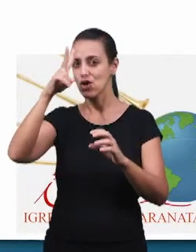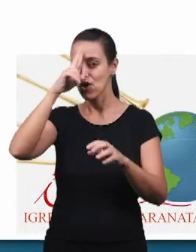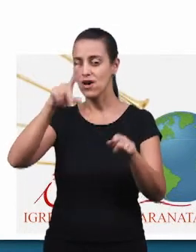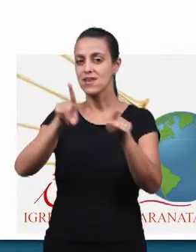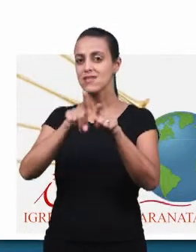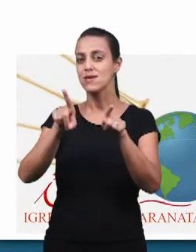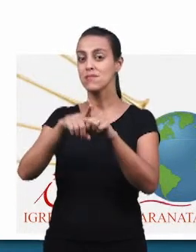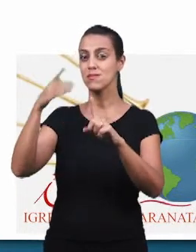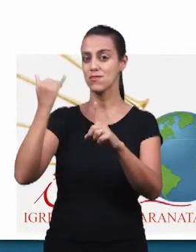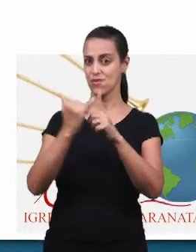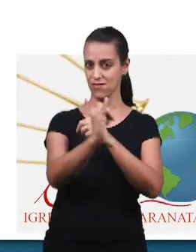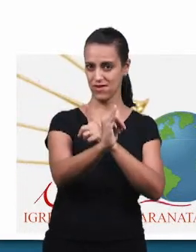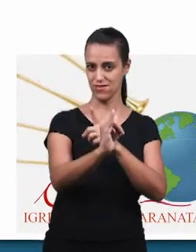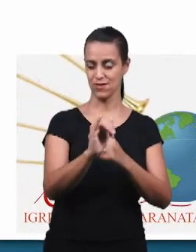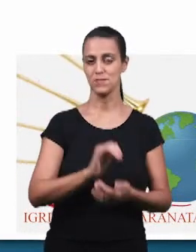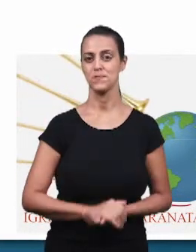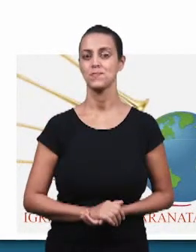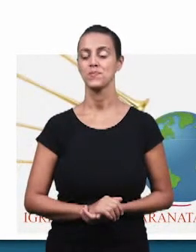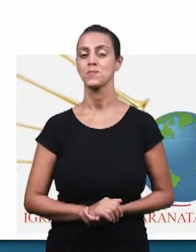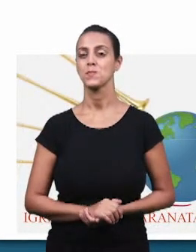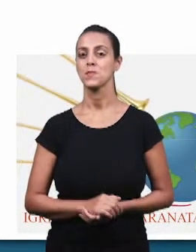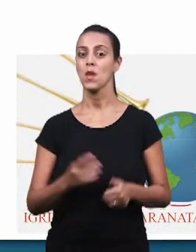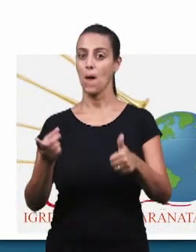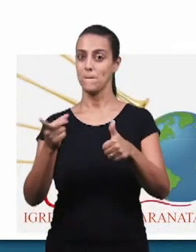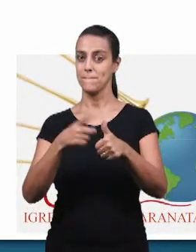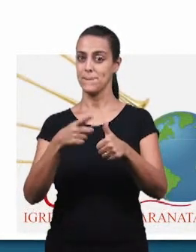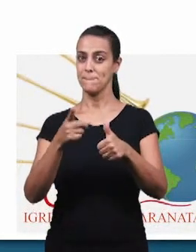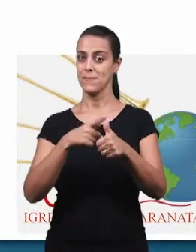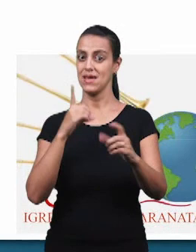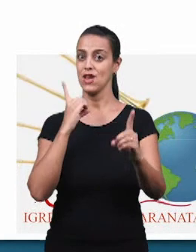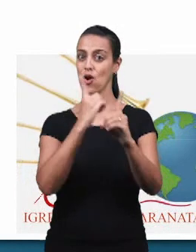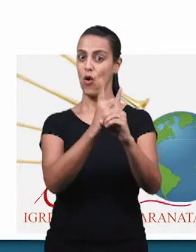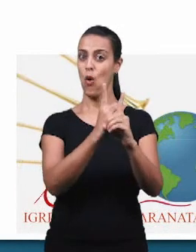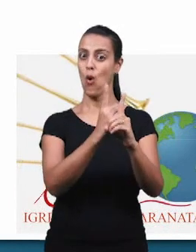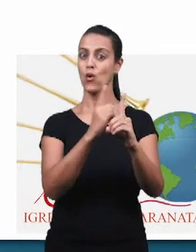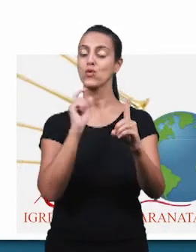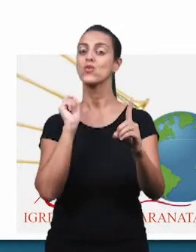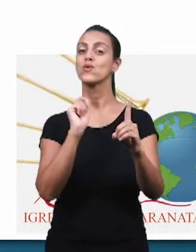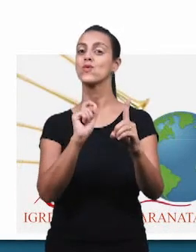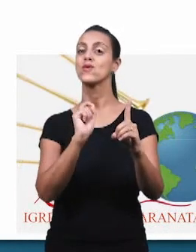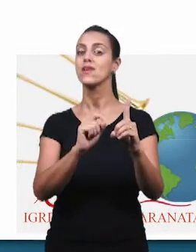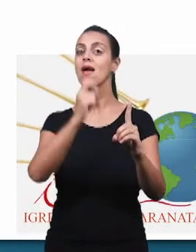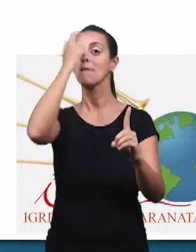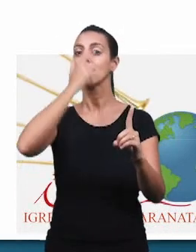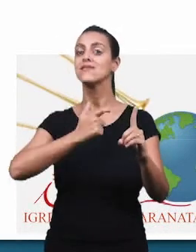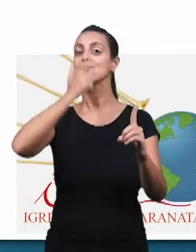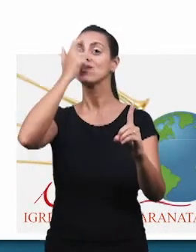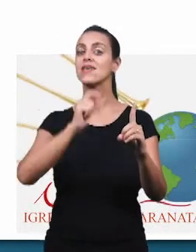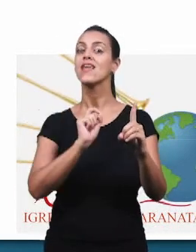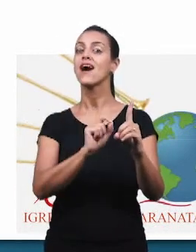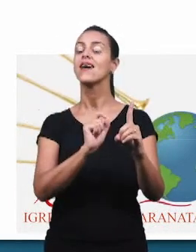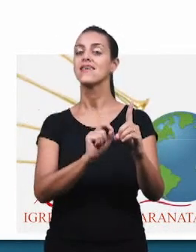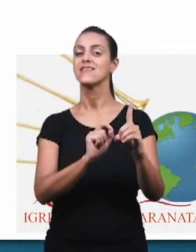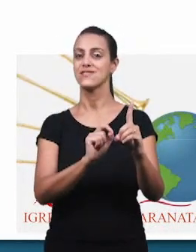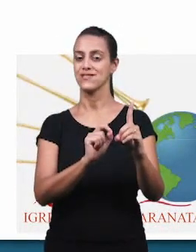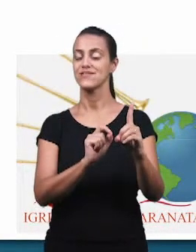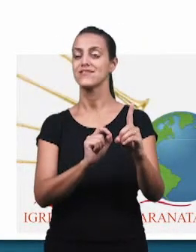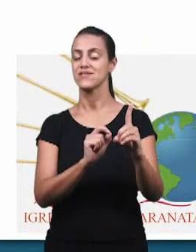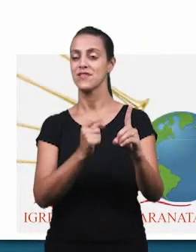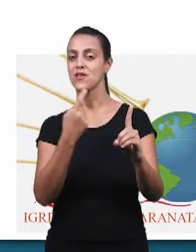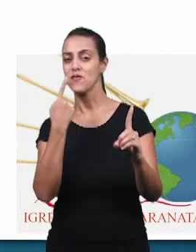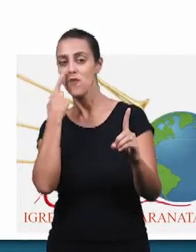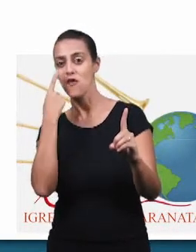desses encontros. E o nosso primeiro encontro será do encontro do Senhor Jesus com um personagem que nós vamos